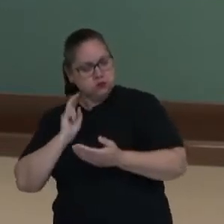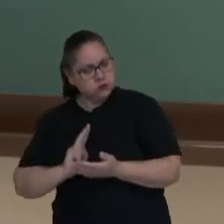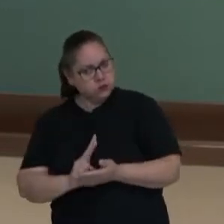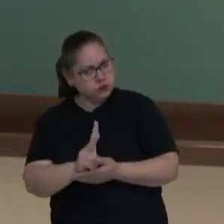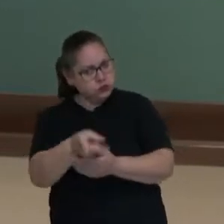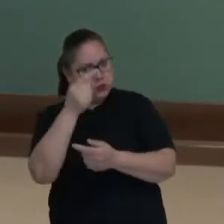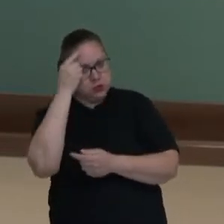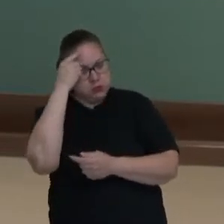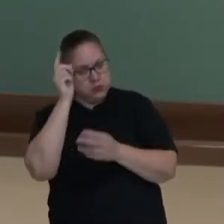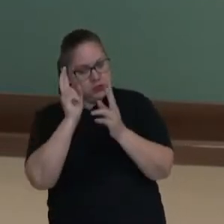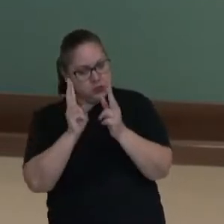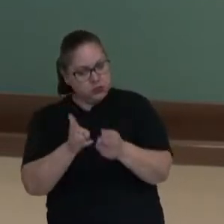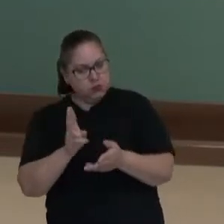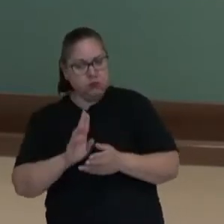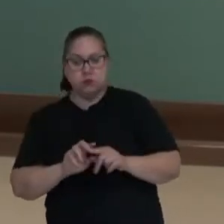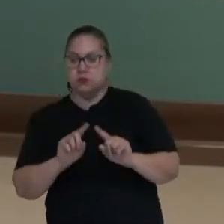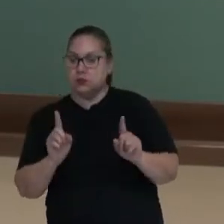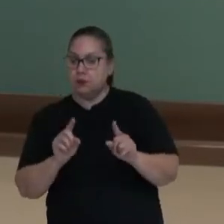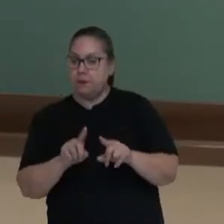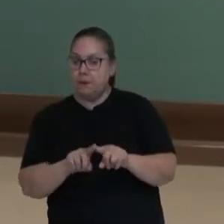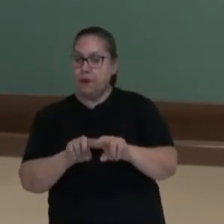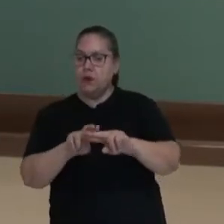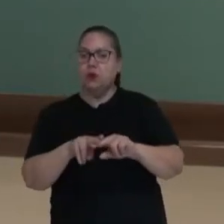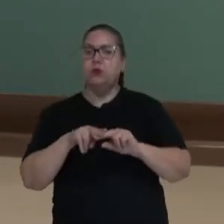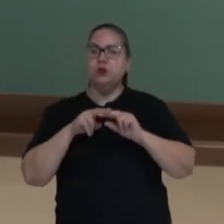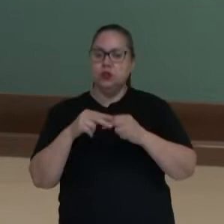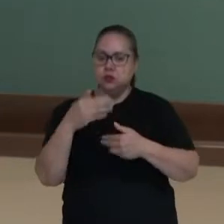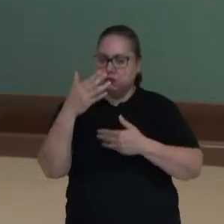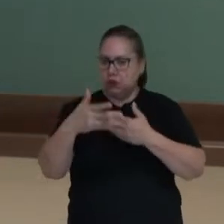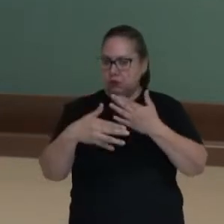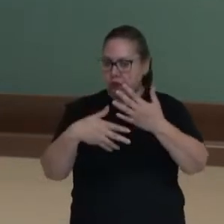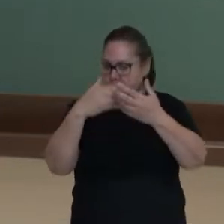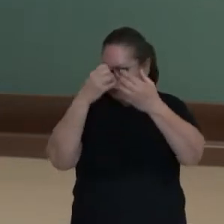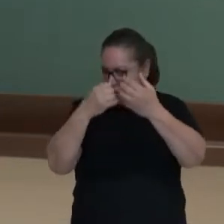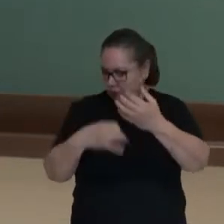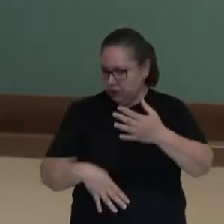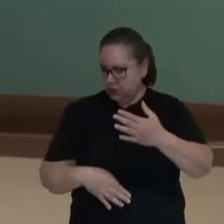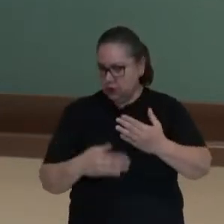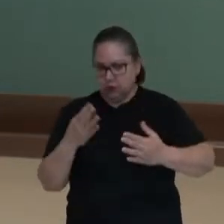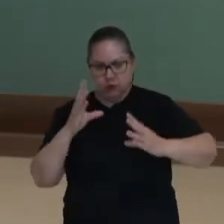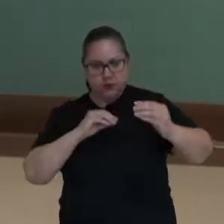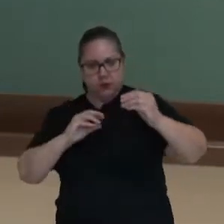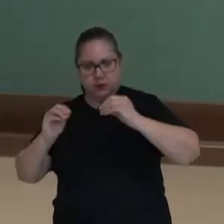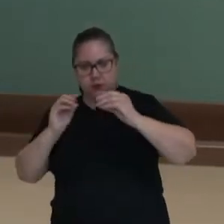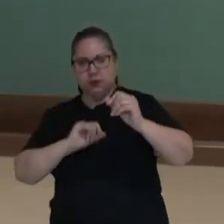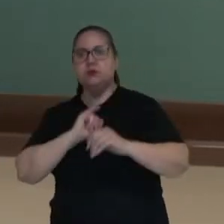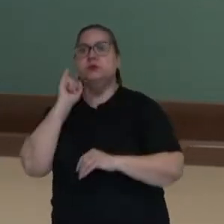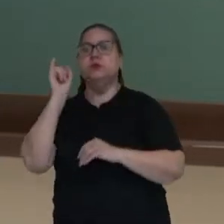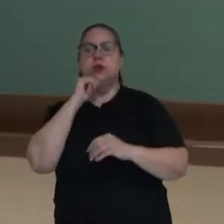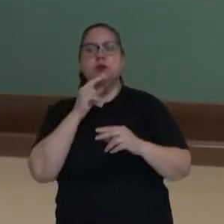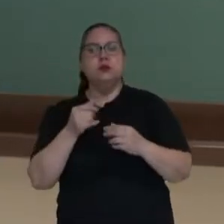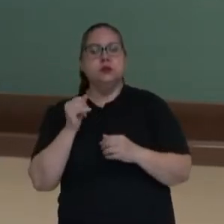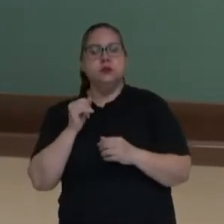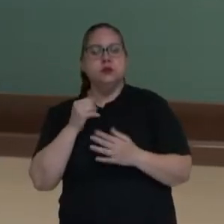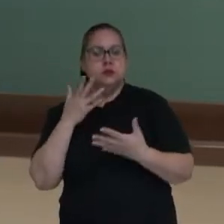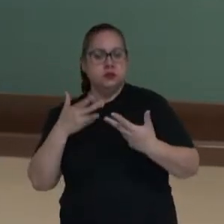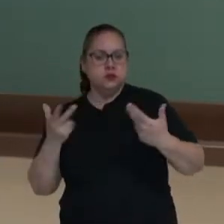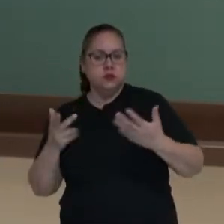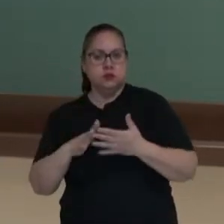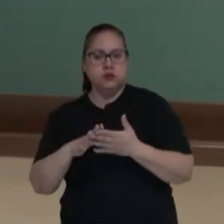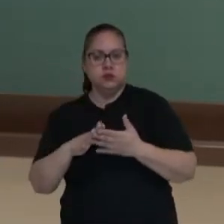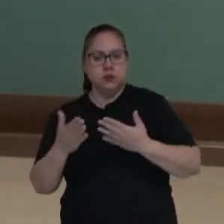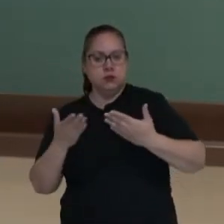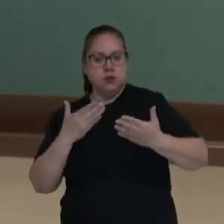assim, pensar a mesma coisa, por isso, isso e aquilo, né? Então, o debate é muito importante também por essas questões, mas um